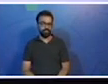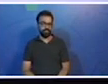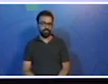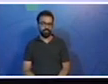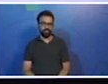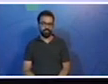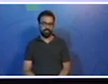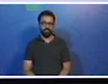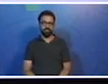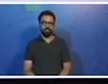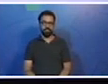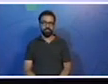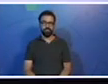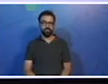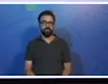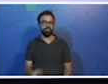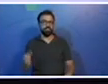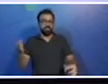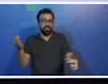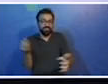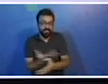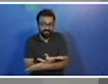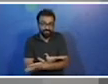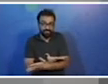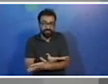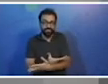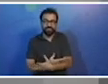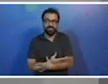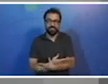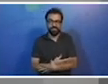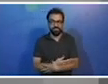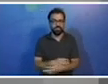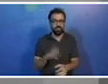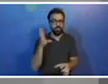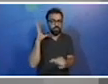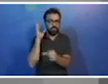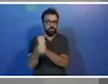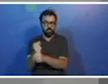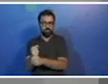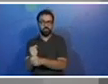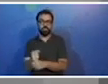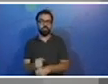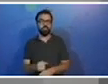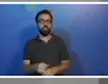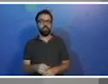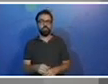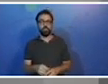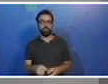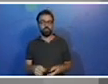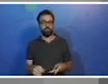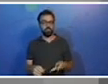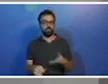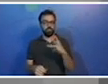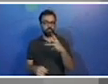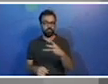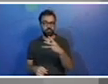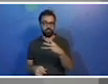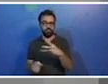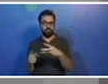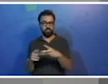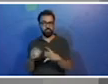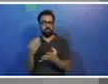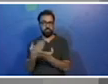pessoal? Então, ó, nós vamos ficando por aí. Fizemos uma revisão, então, do quê? Nós revisamos 3